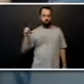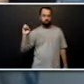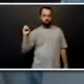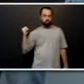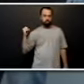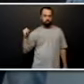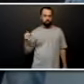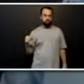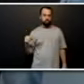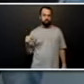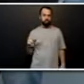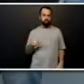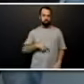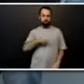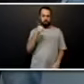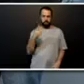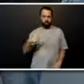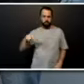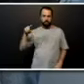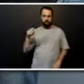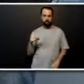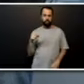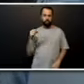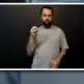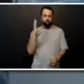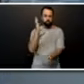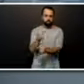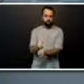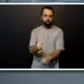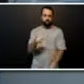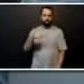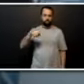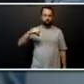amplitude, 9 graus.